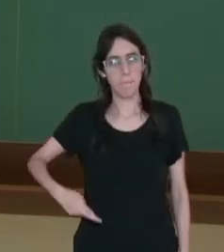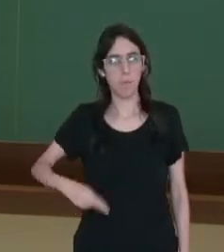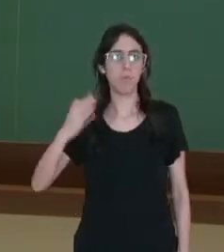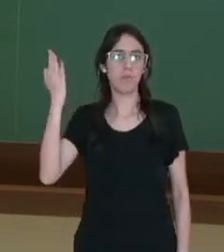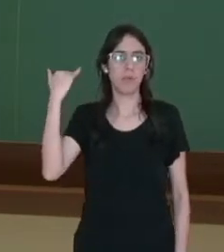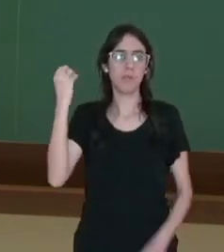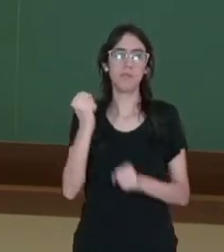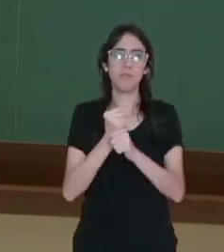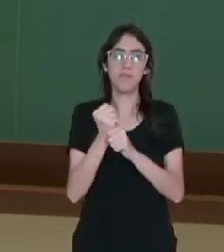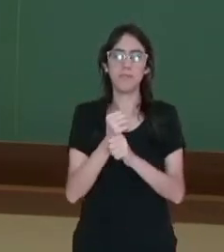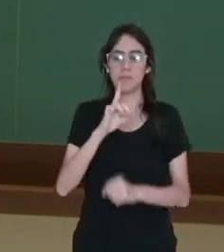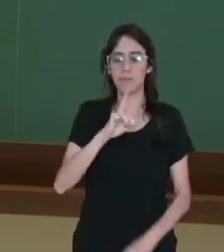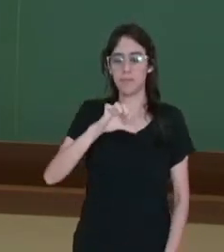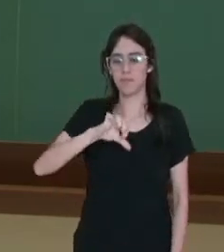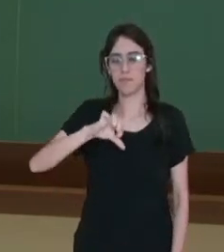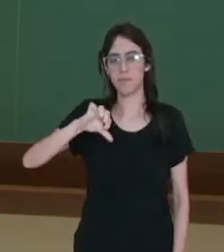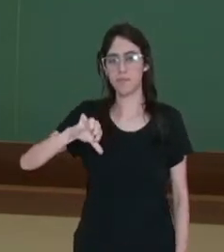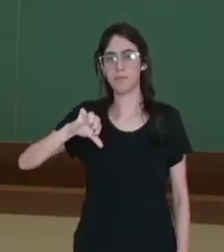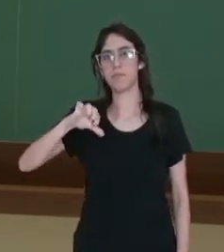em